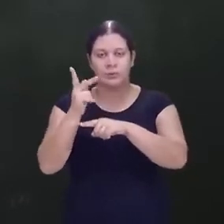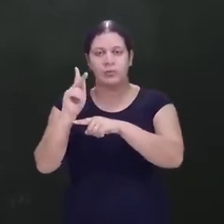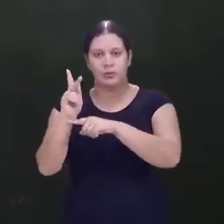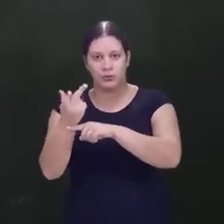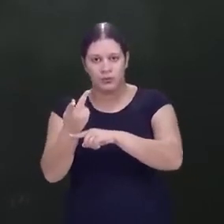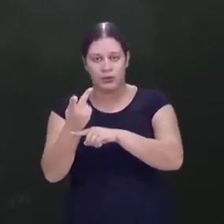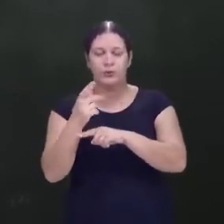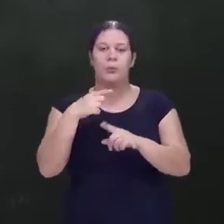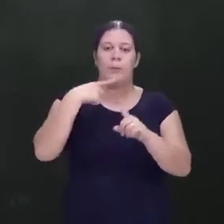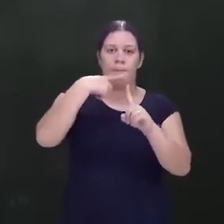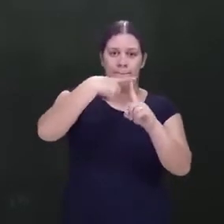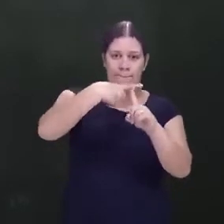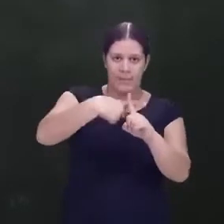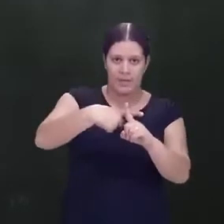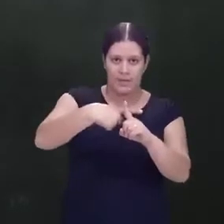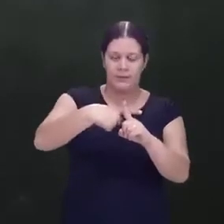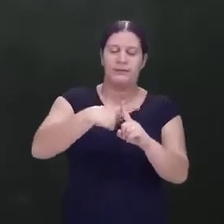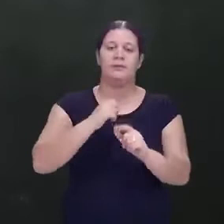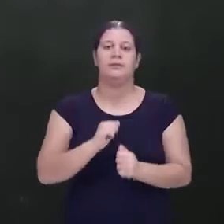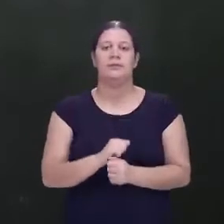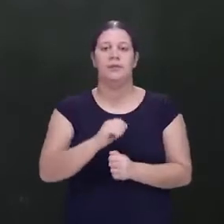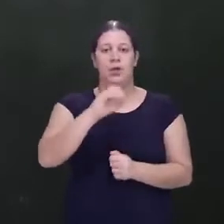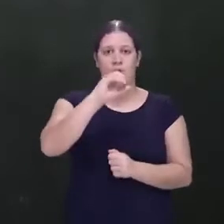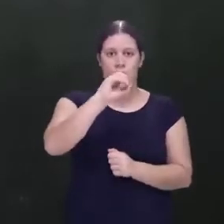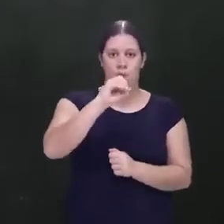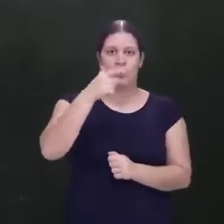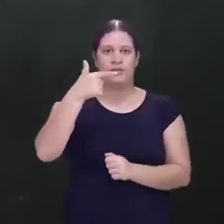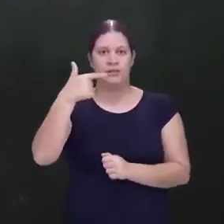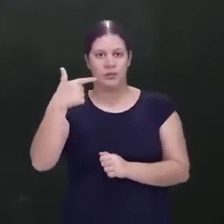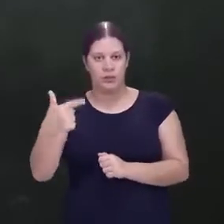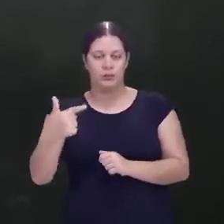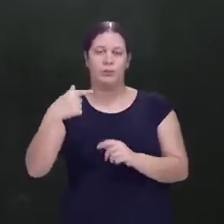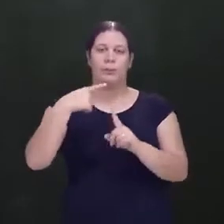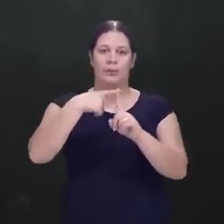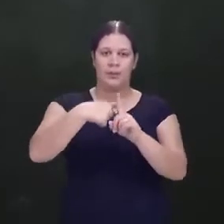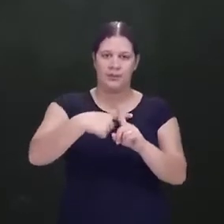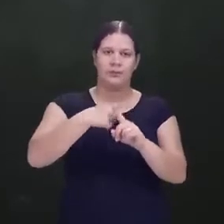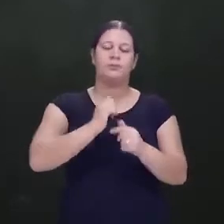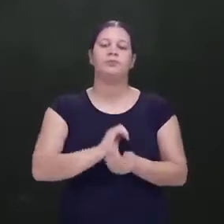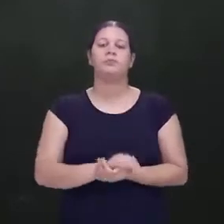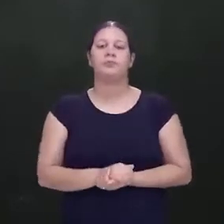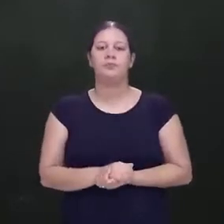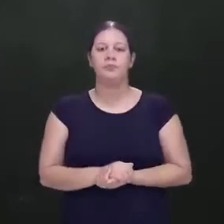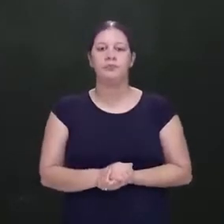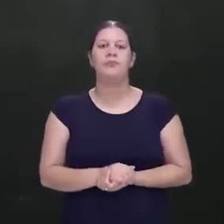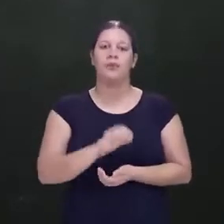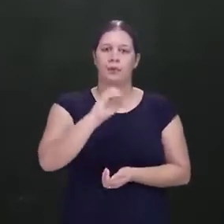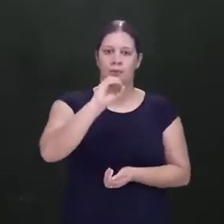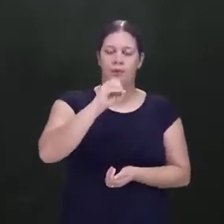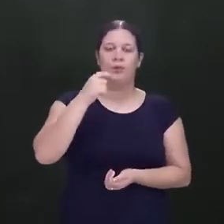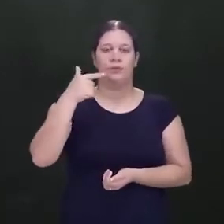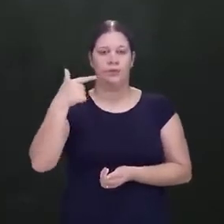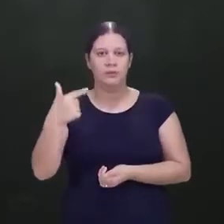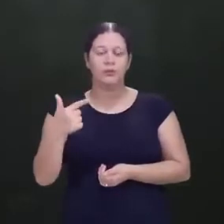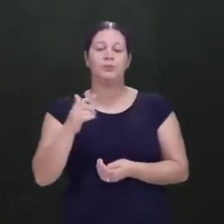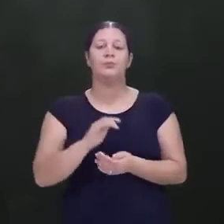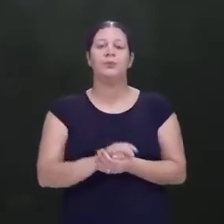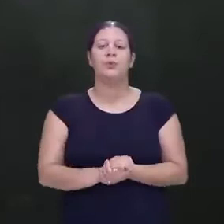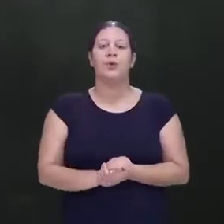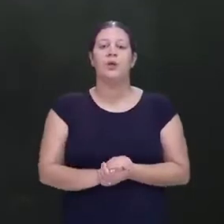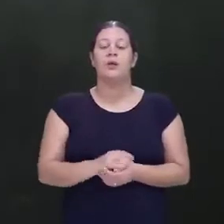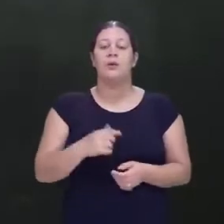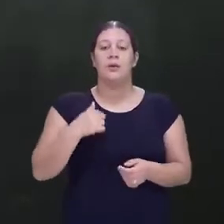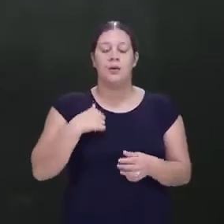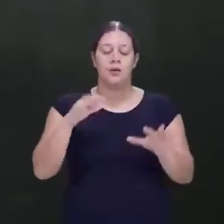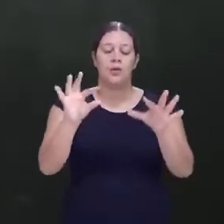hidrogênio. Mais oxigênio, a molécula de oxigênio, O2, oxigênio com oxigênio. Quando